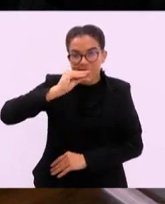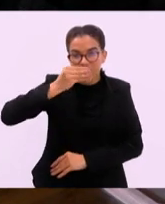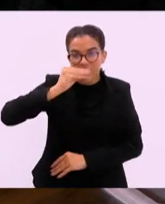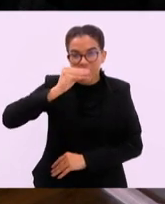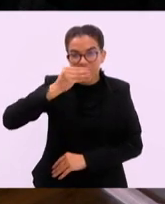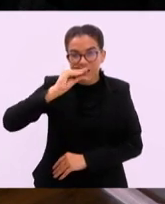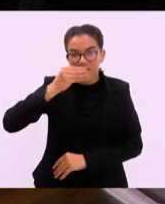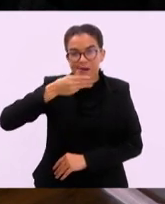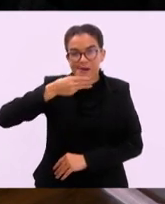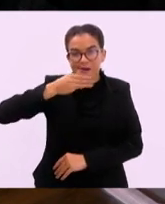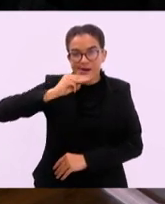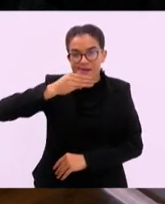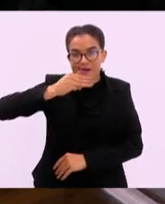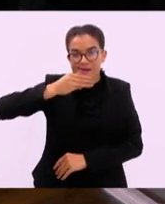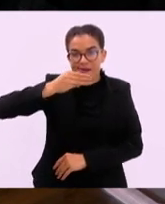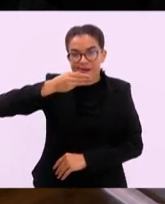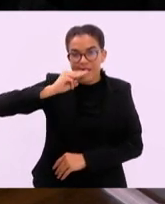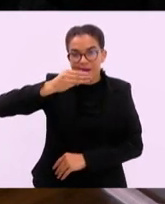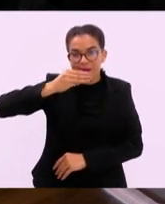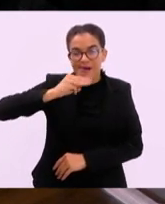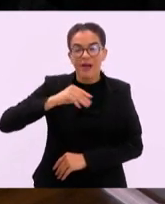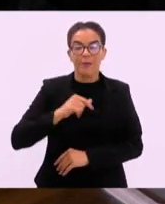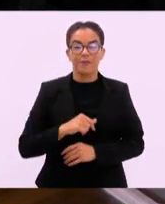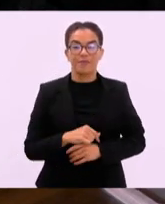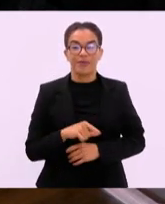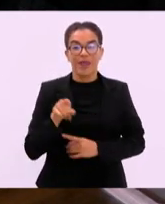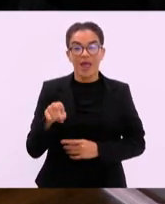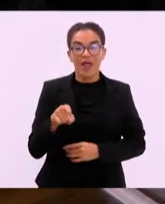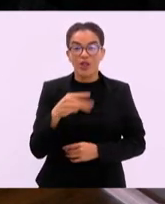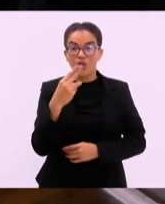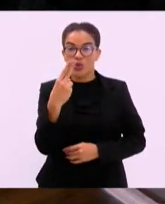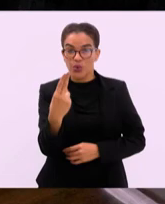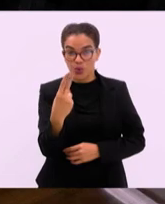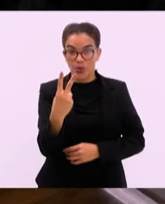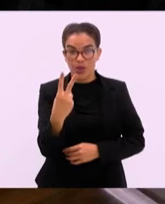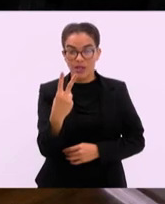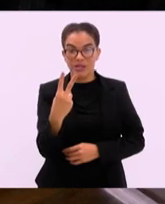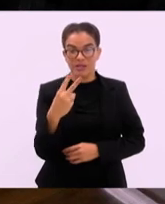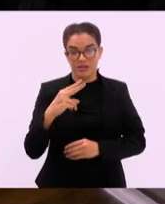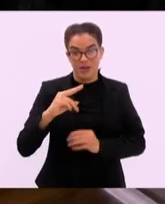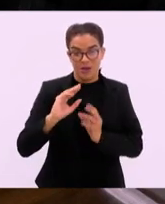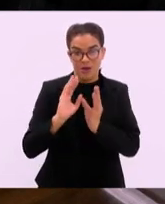eu estava aqui na internet vendo. O mambol é jogado com duas bolas ovais